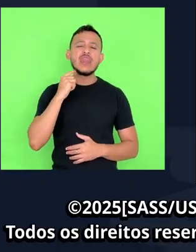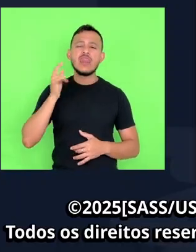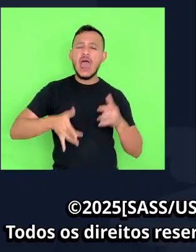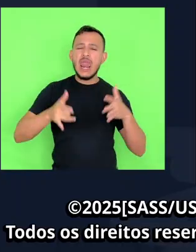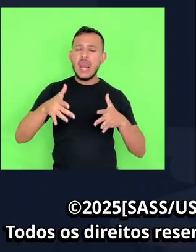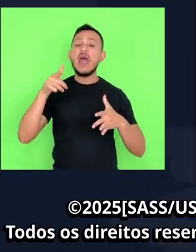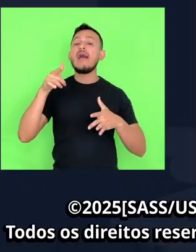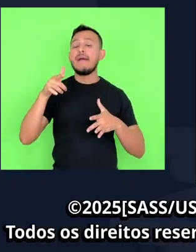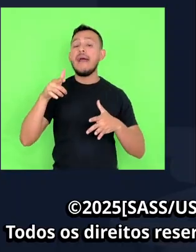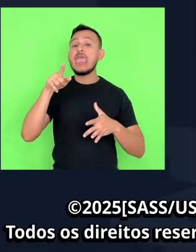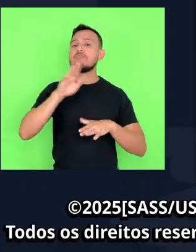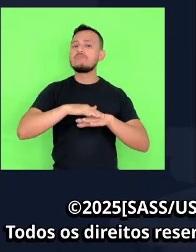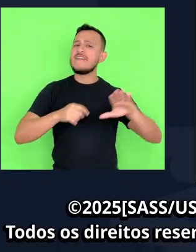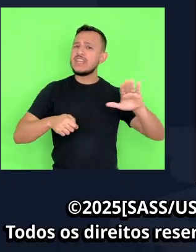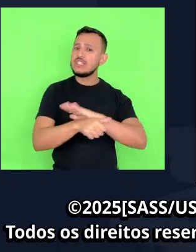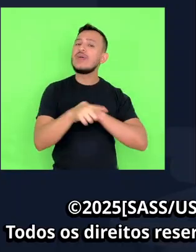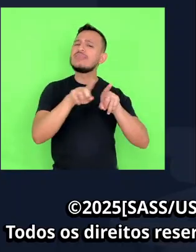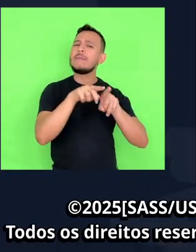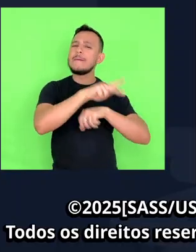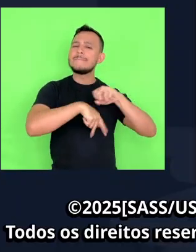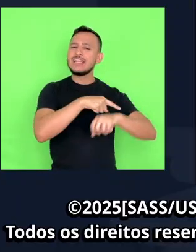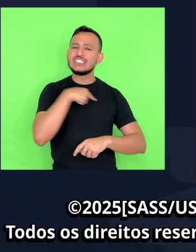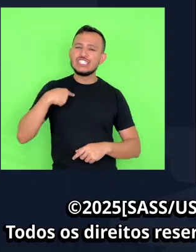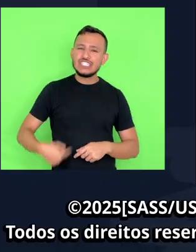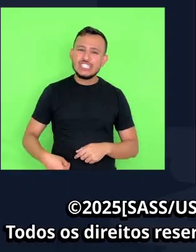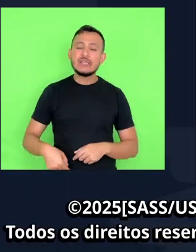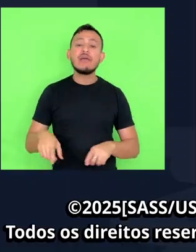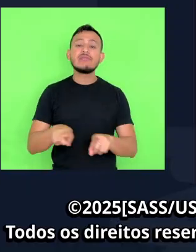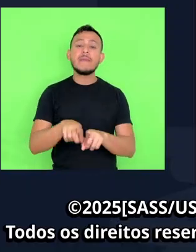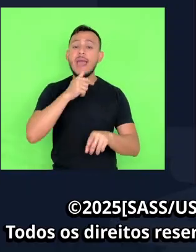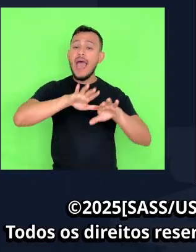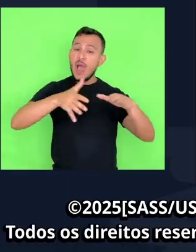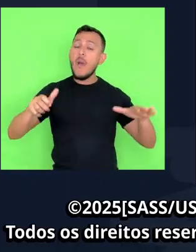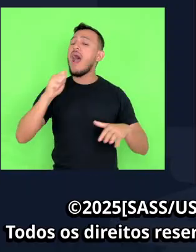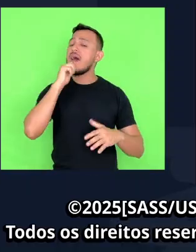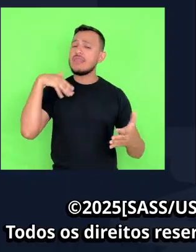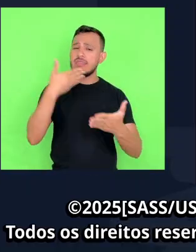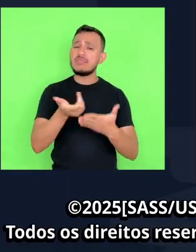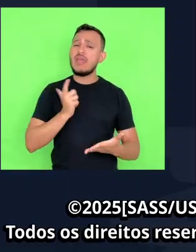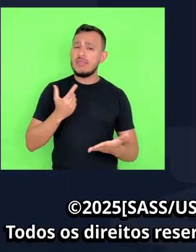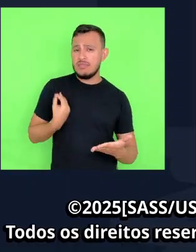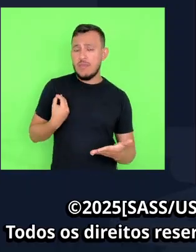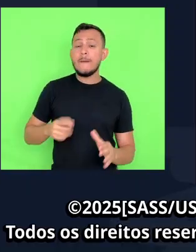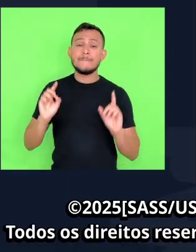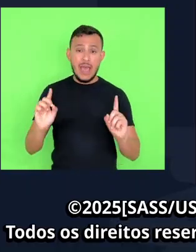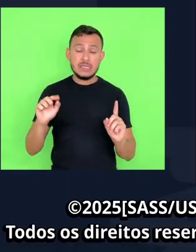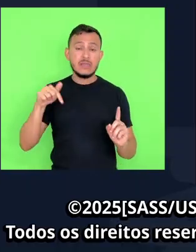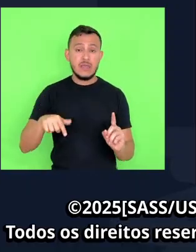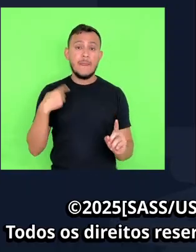nisso, a própria China. E a acidificação dos oceanos, ainda estamos, mas aqui